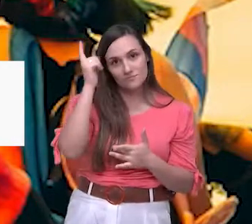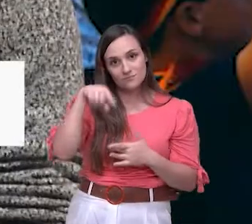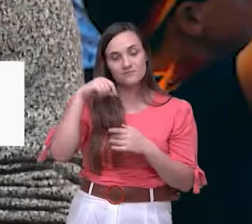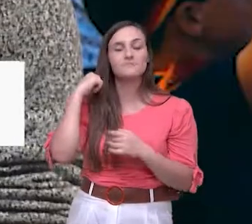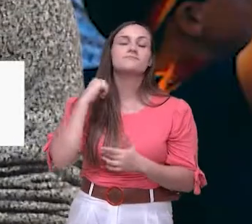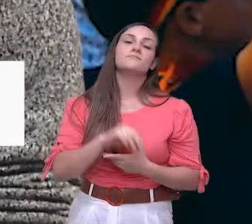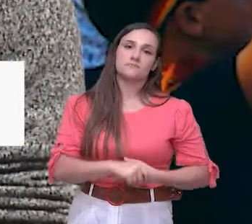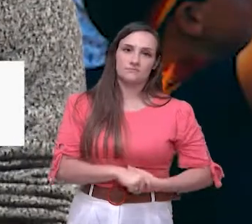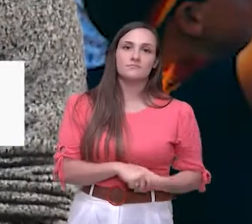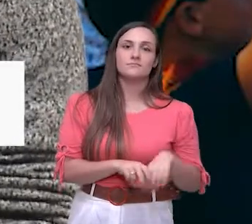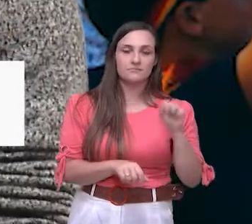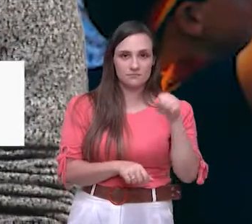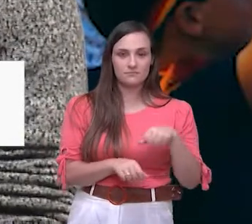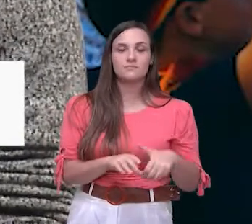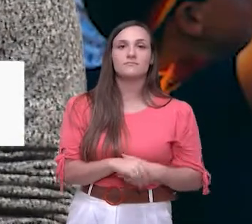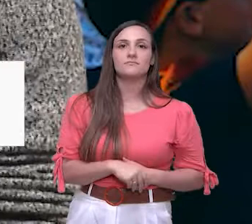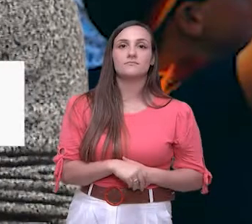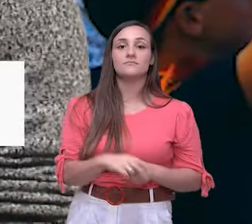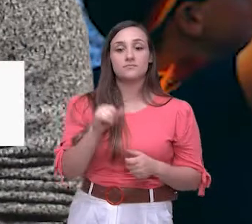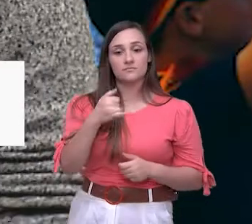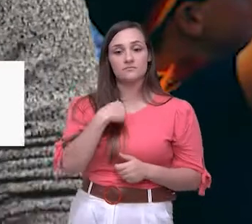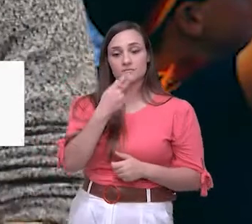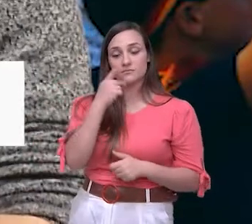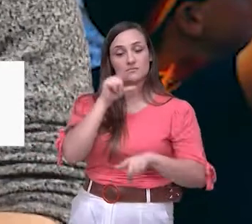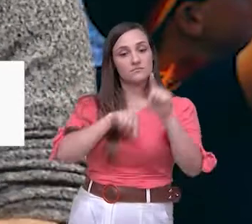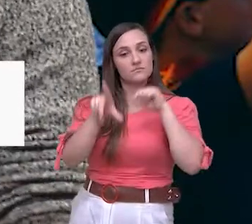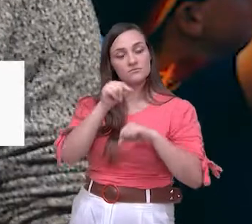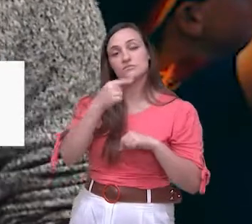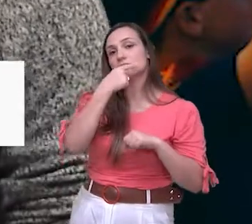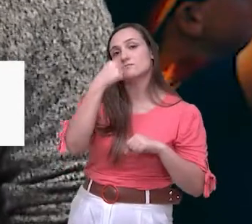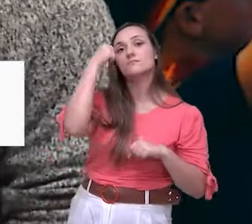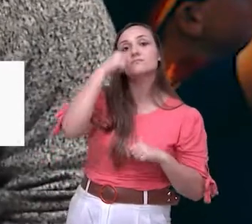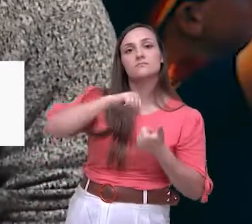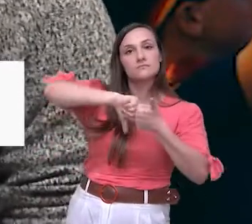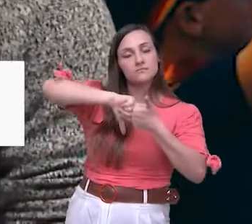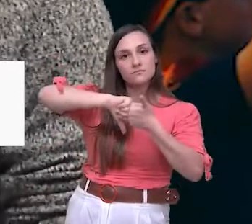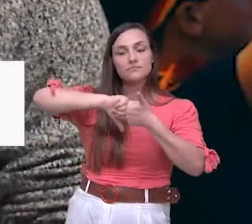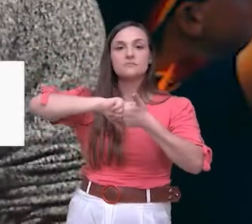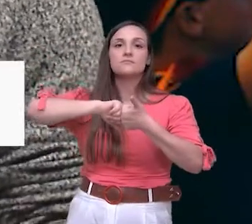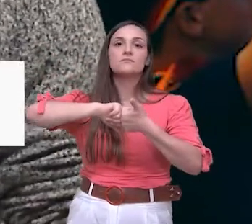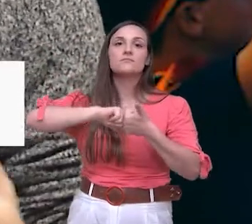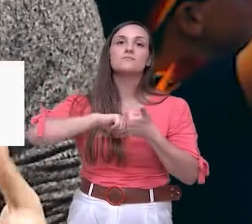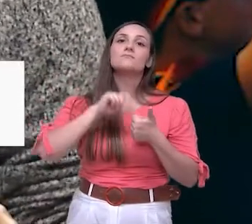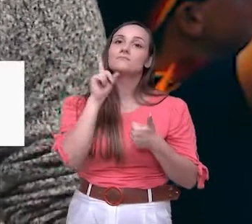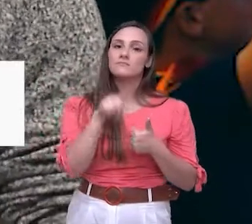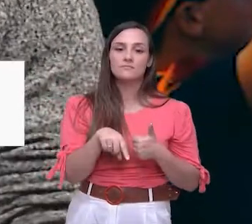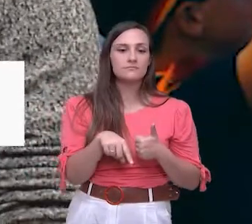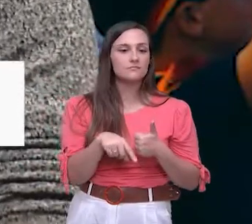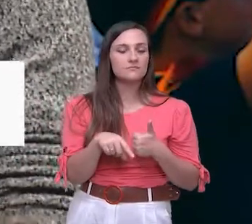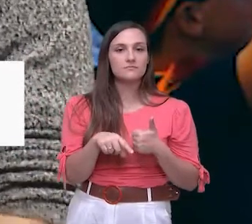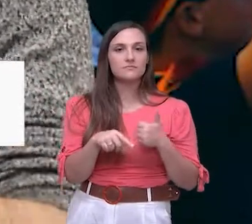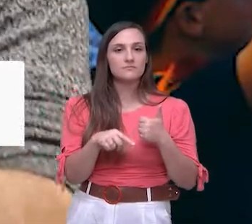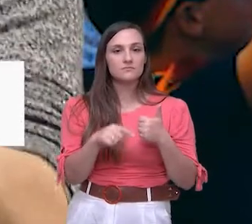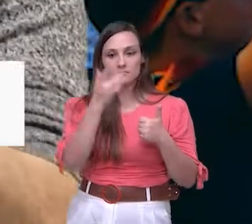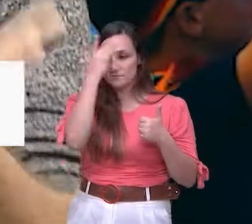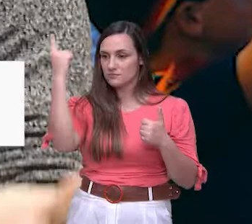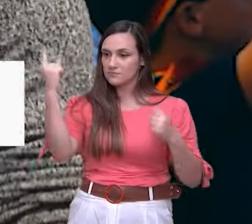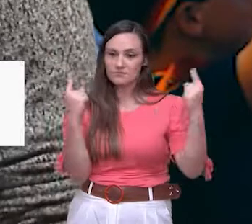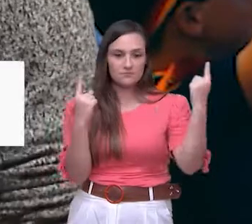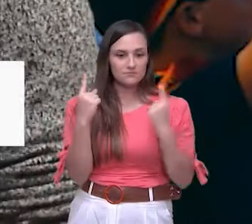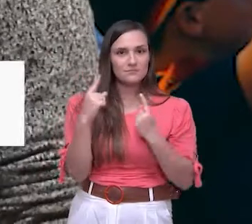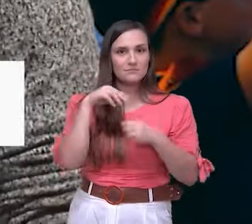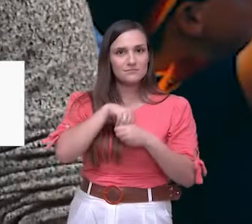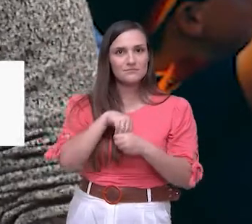né Jonathan exato É uma quando a gente fala de orientação sexual ou gênero a gente está falando de constituintes da